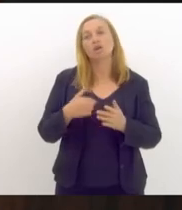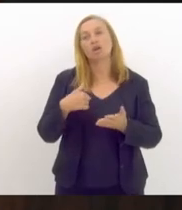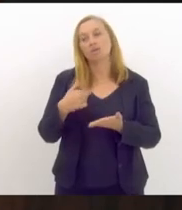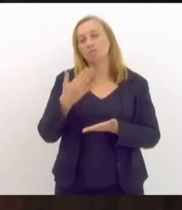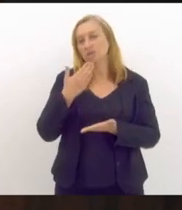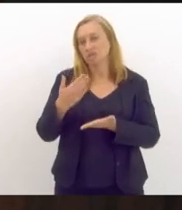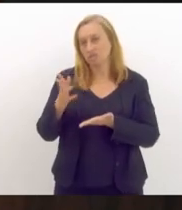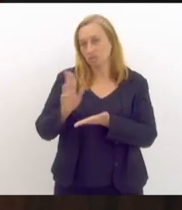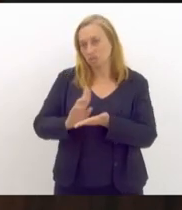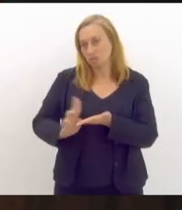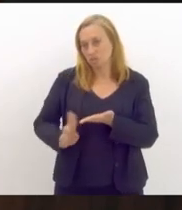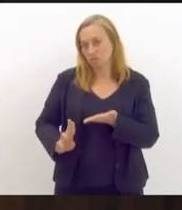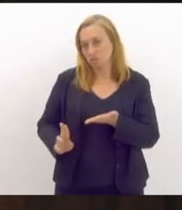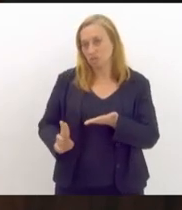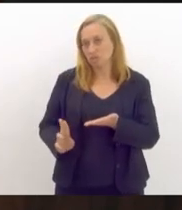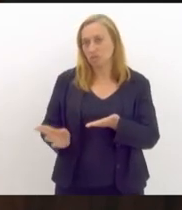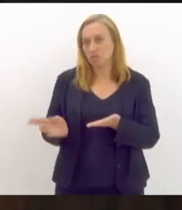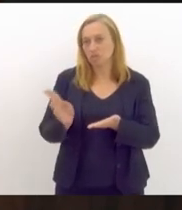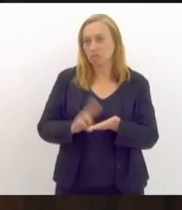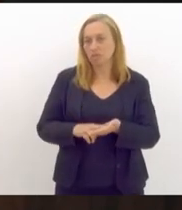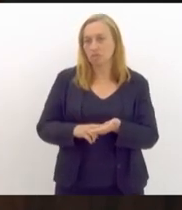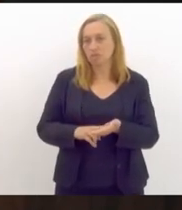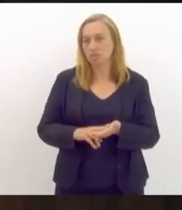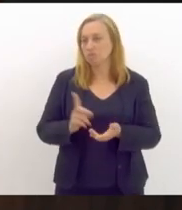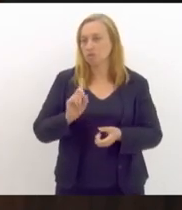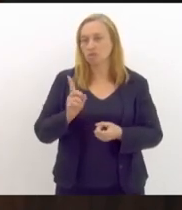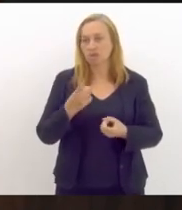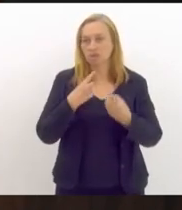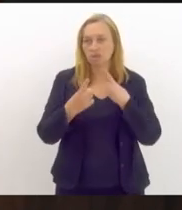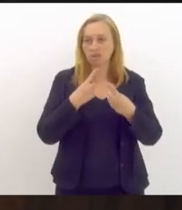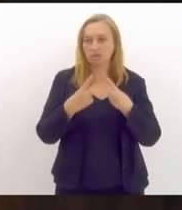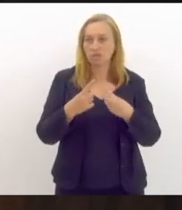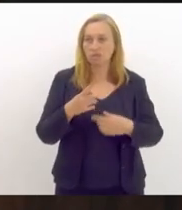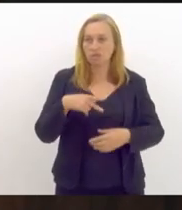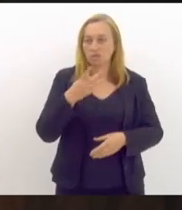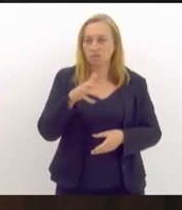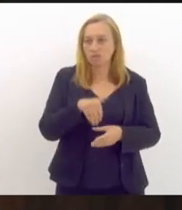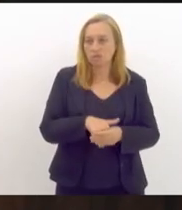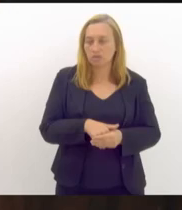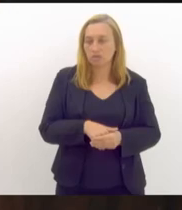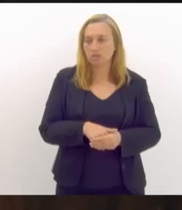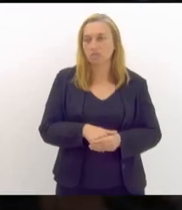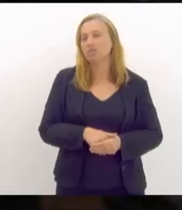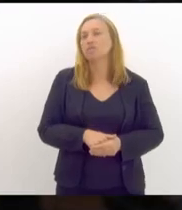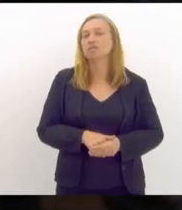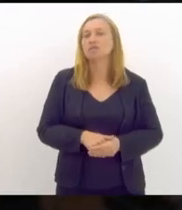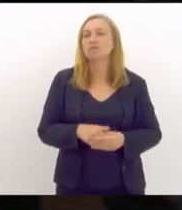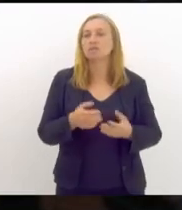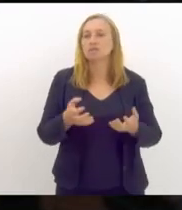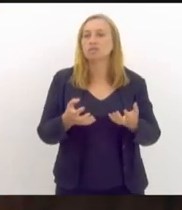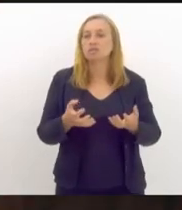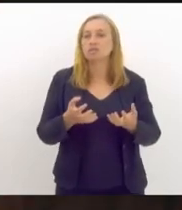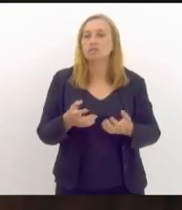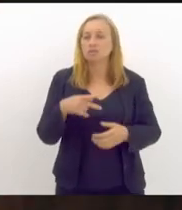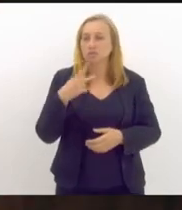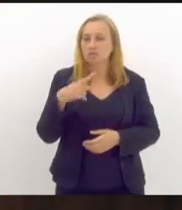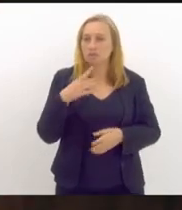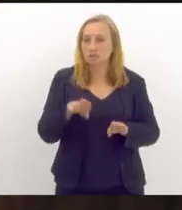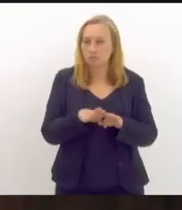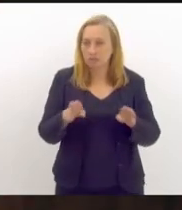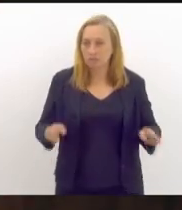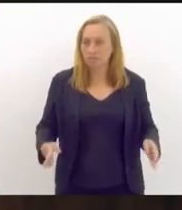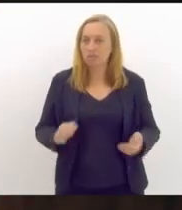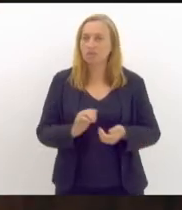livro sim sim mas o meu não é discussão é uma questão muito simples inscrição